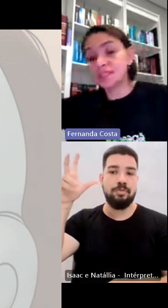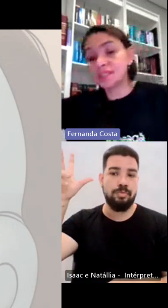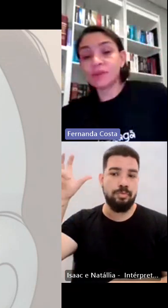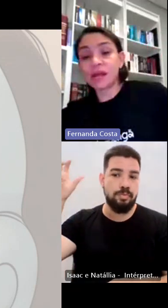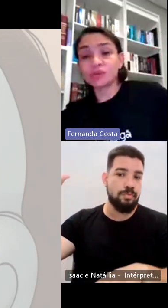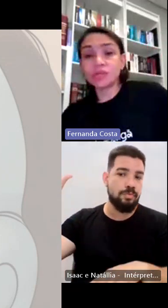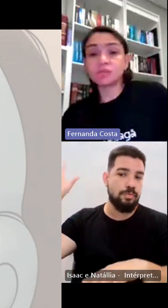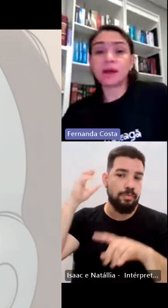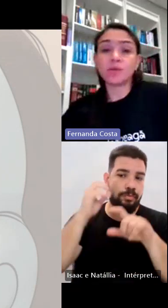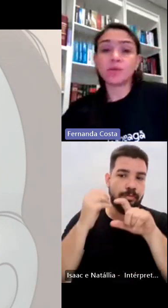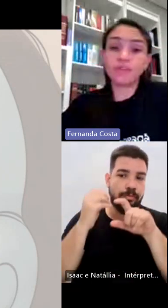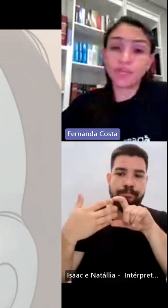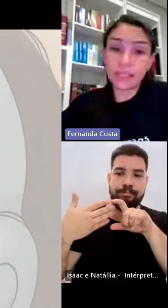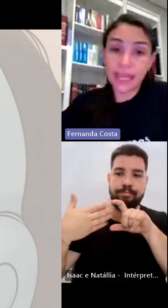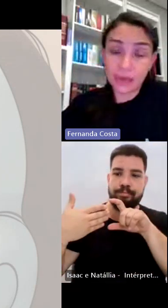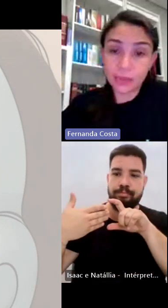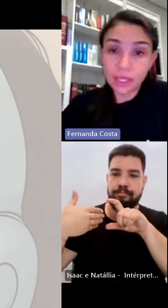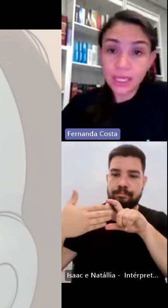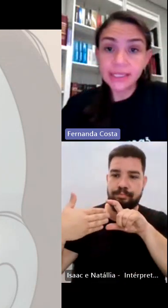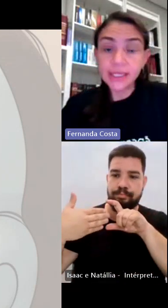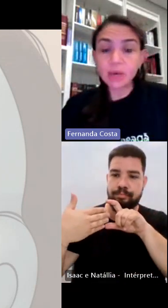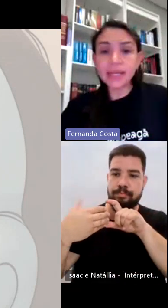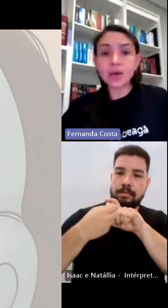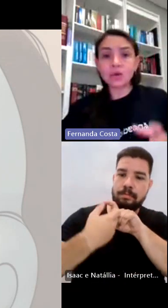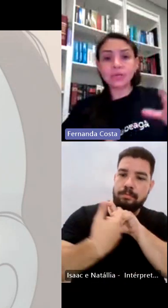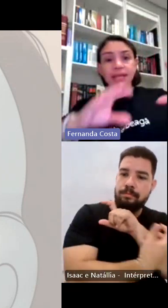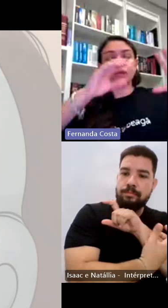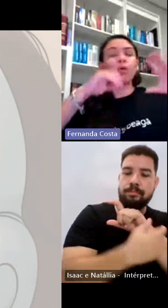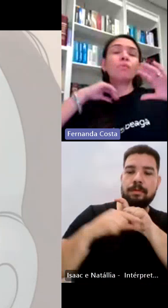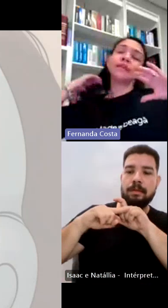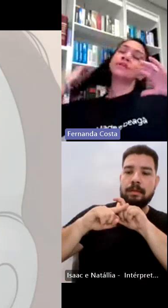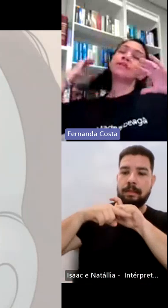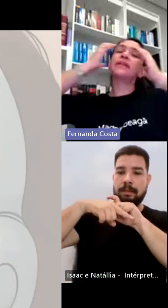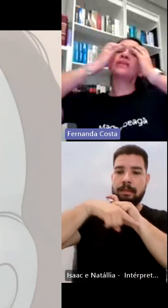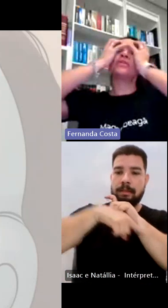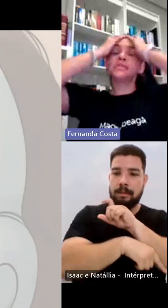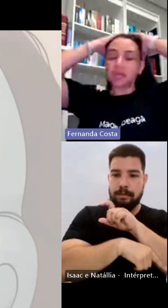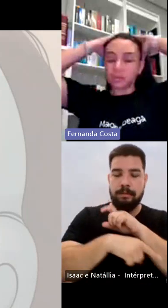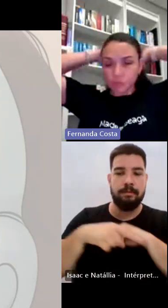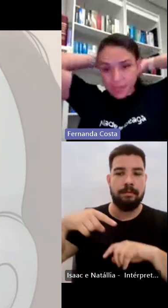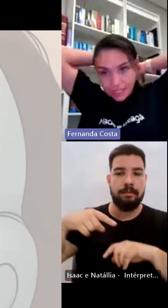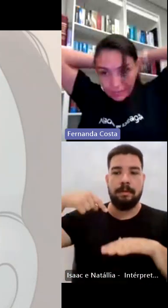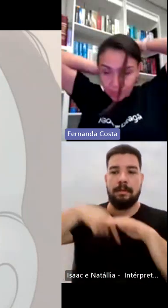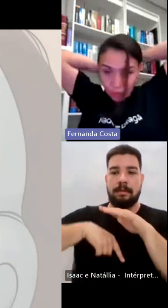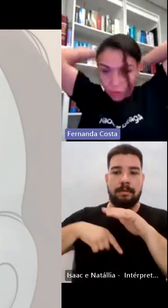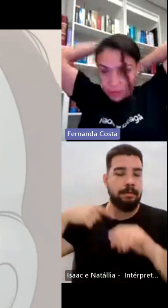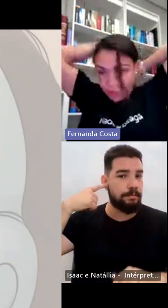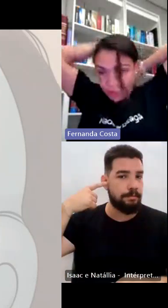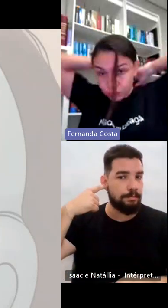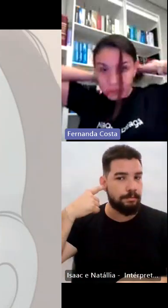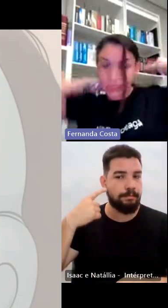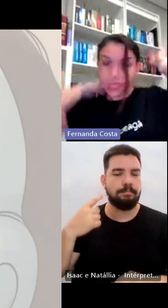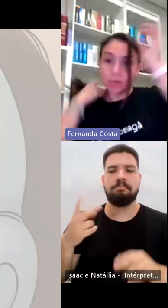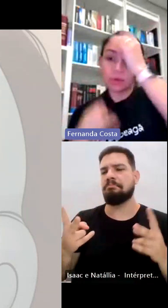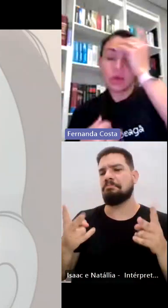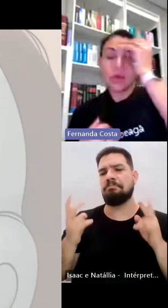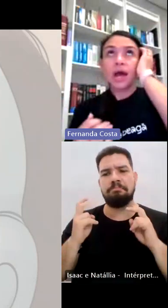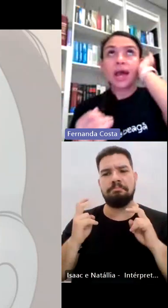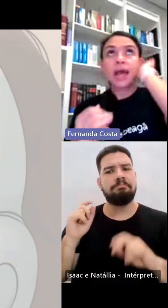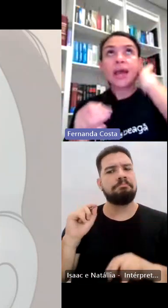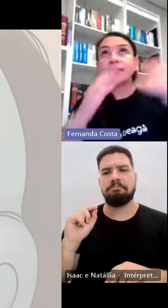conduzir essas vibrações para o ouvido interno. Então, o que acontece? Como que nós estamos percebendo? Qual que é a